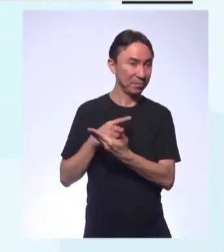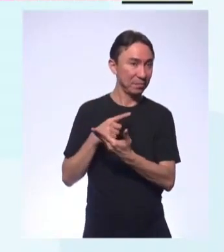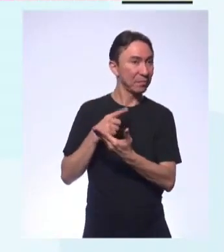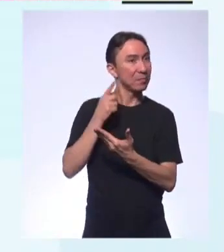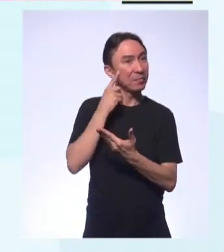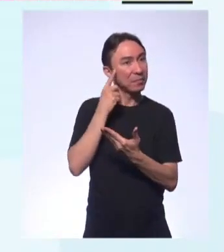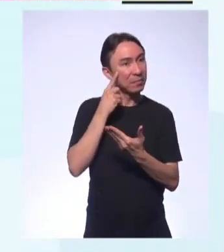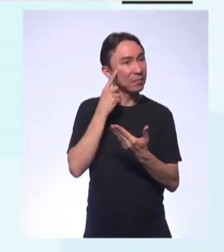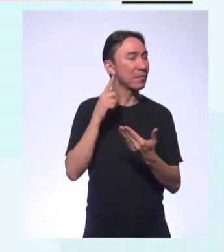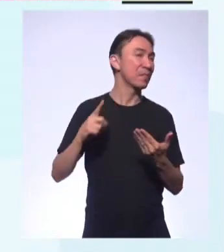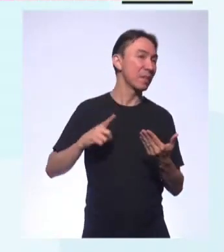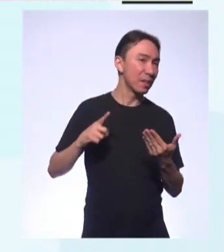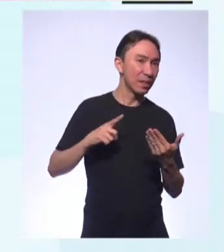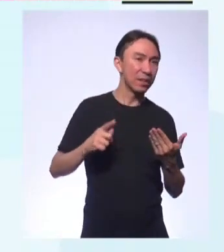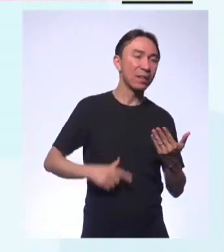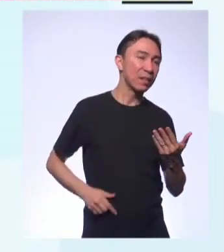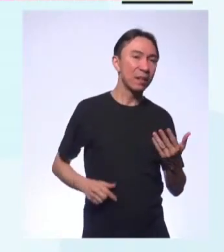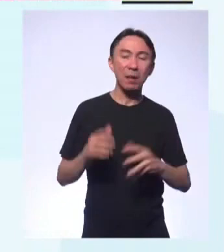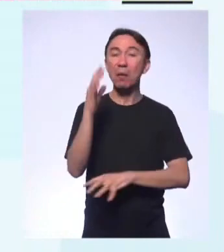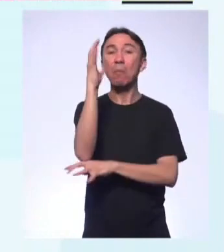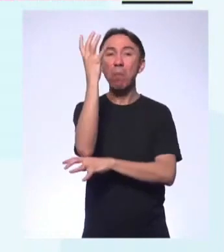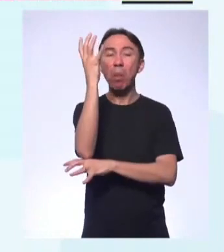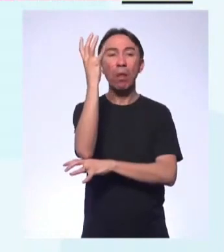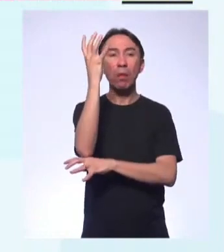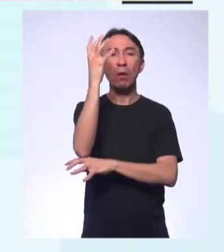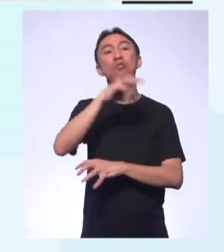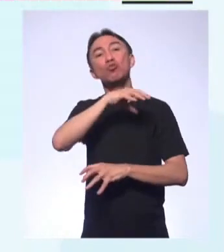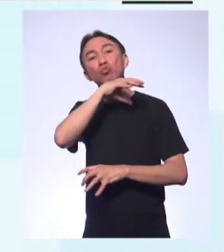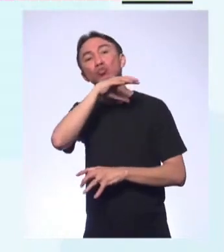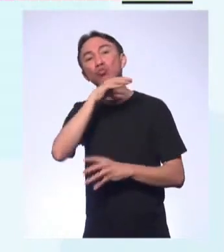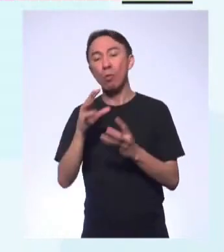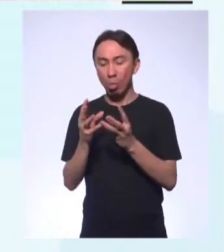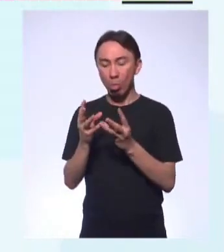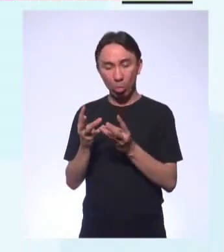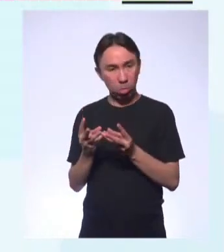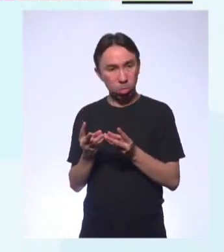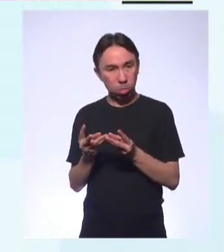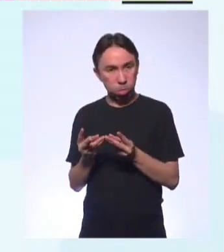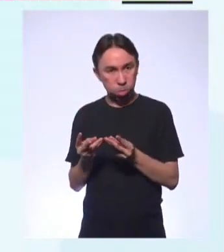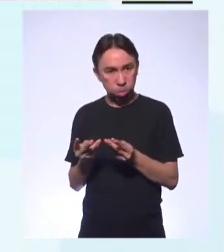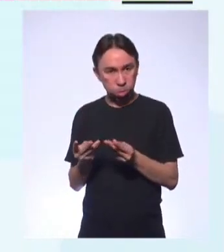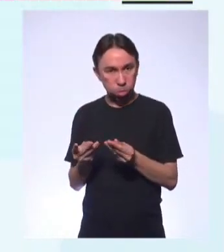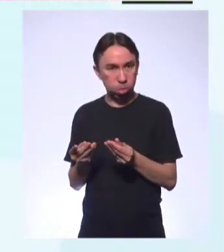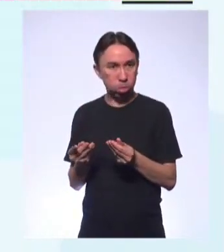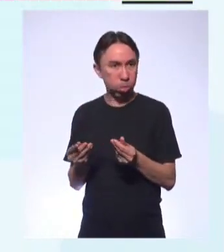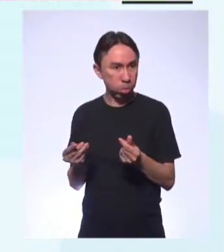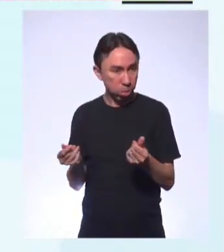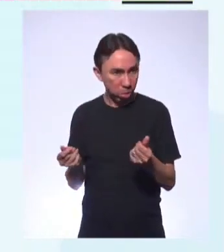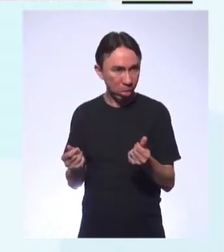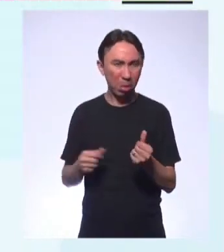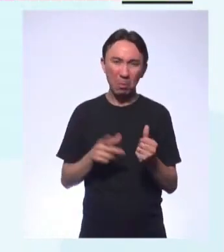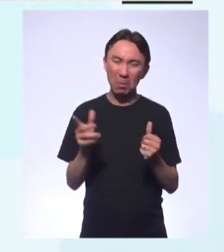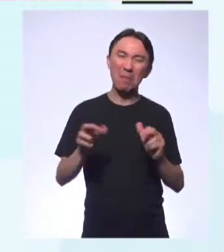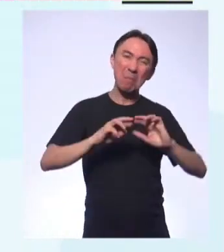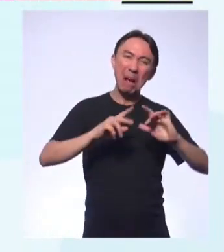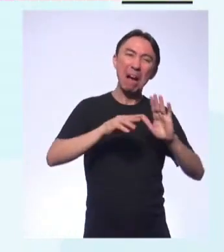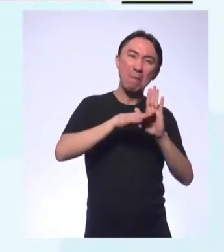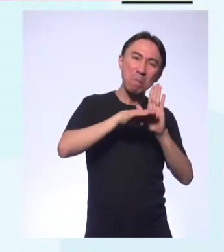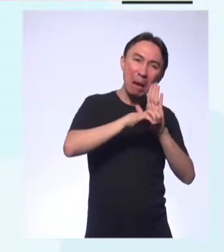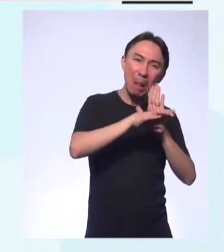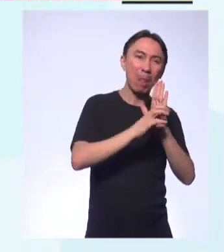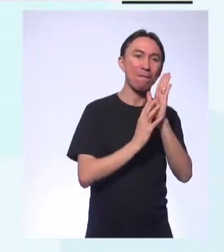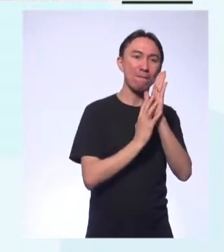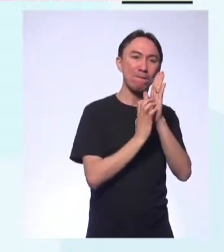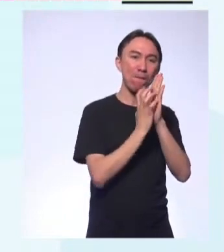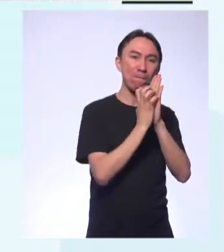temos restos de plantas e animais, ok? Os seres decompositores, que são fungos e bactérias,